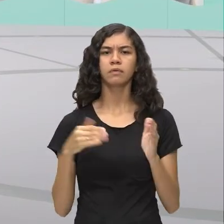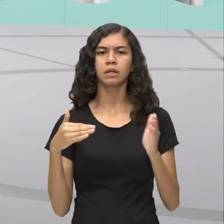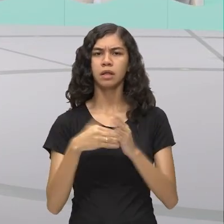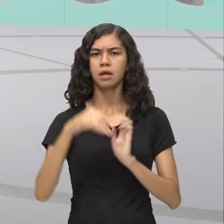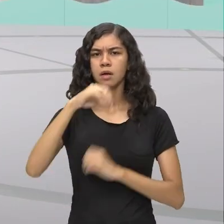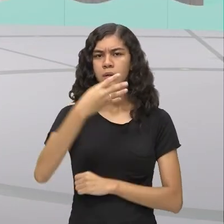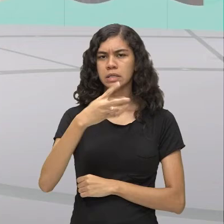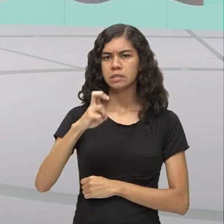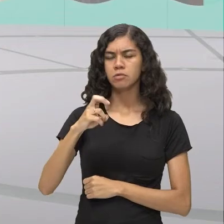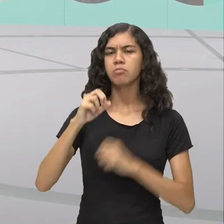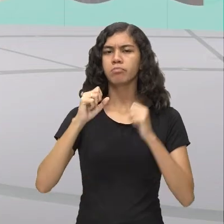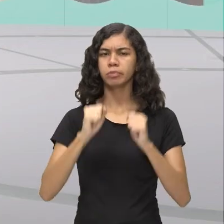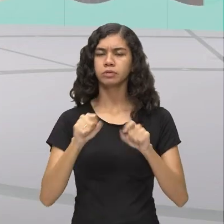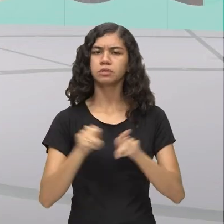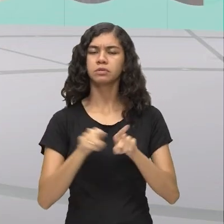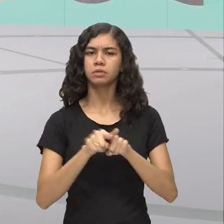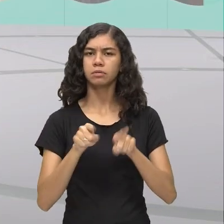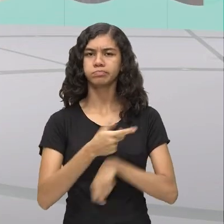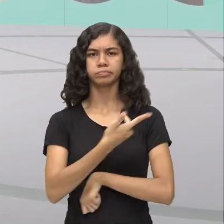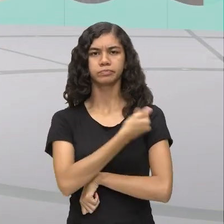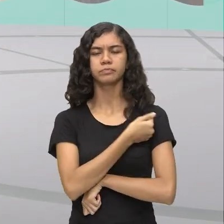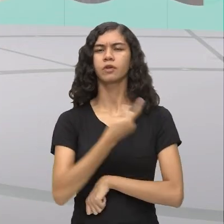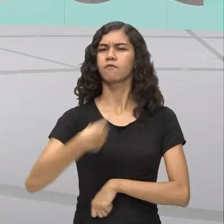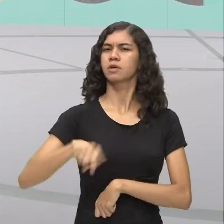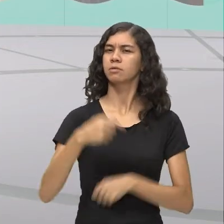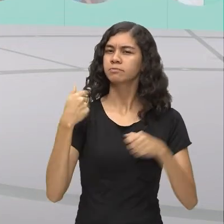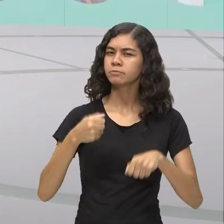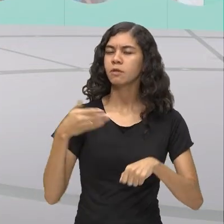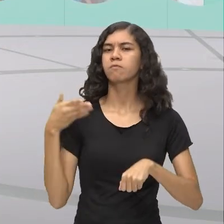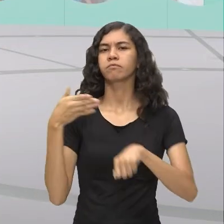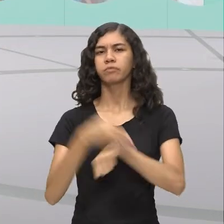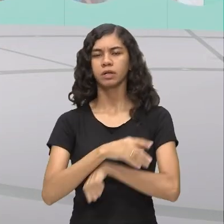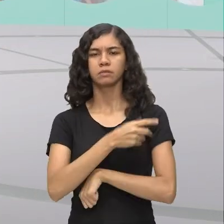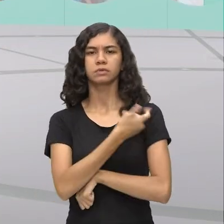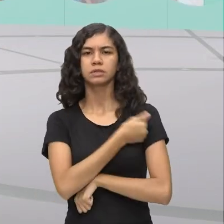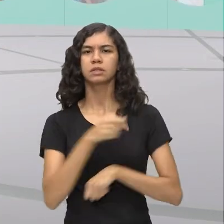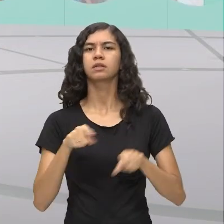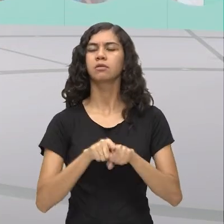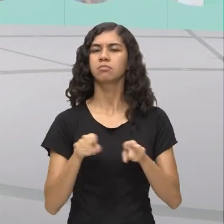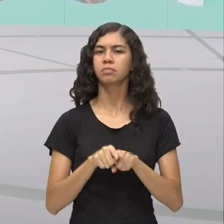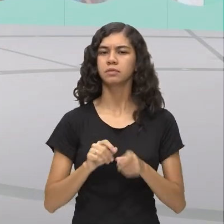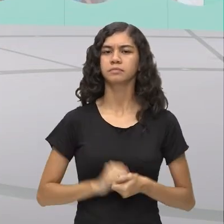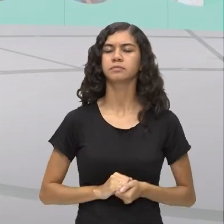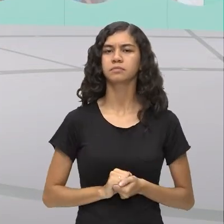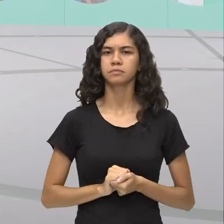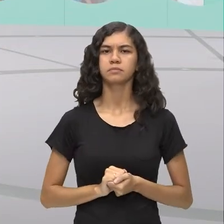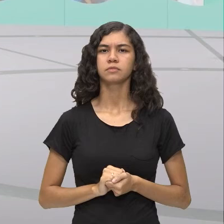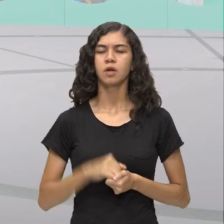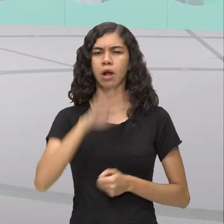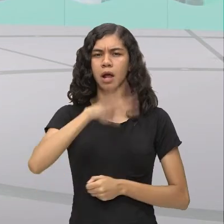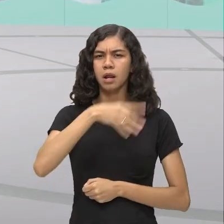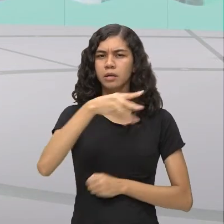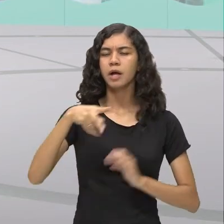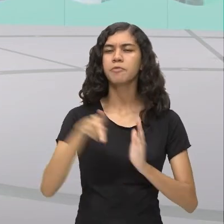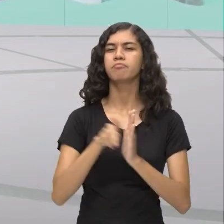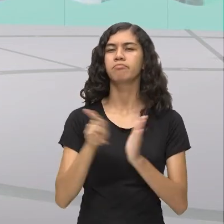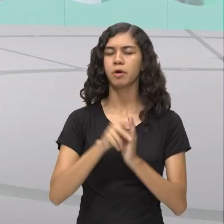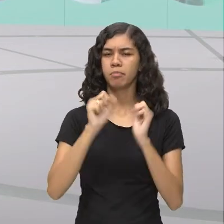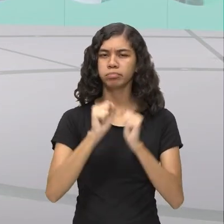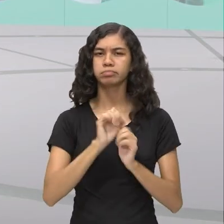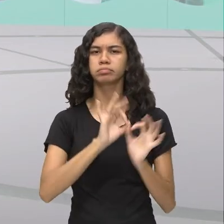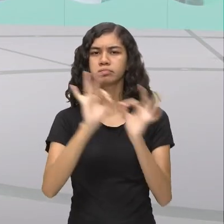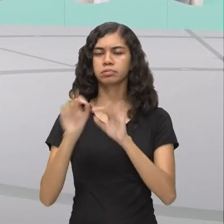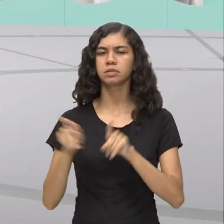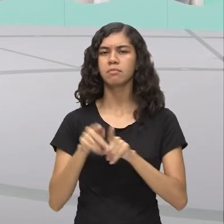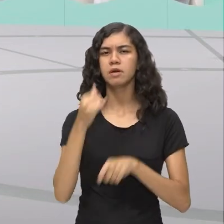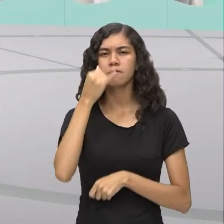certo? Então, se vacinem, acompanhem o calendário anual de vacinação e se previnam não só contra essas doenças e muitas